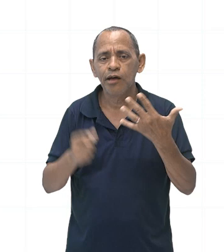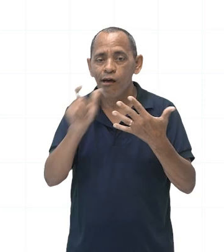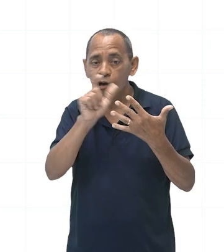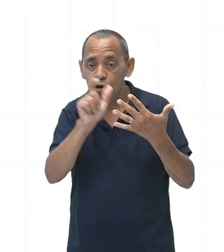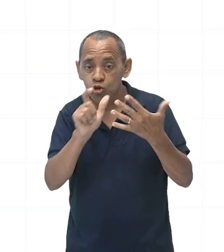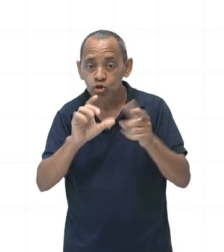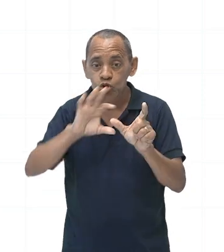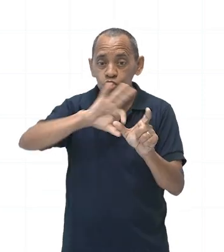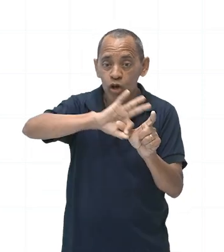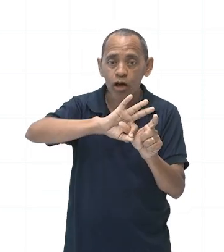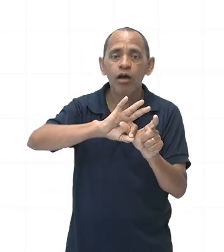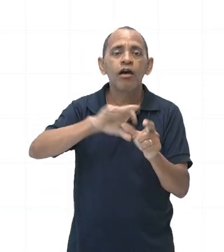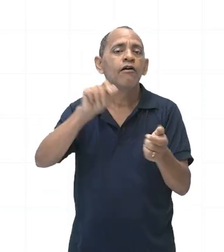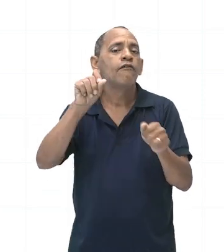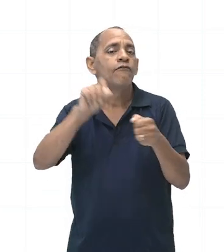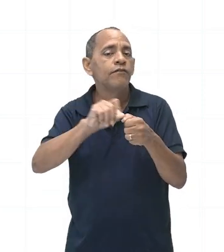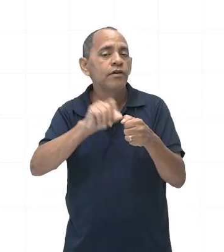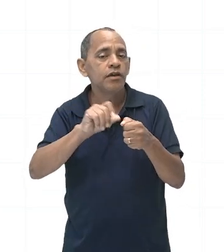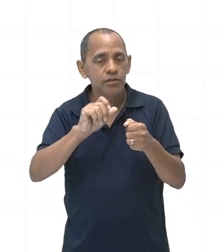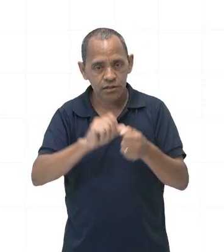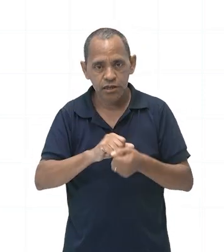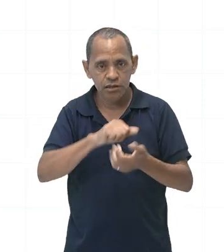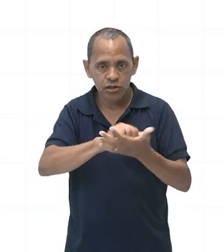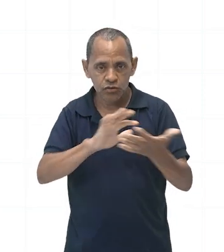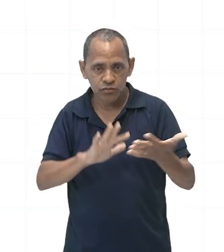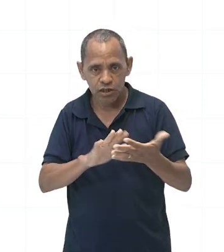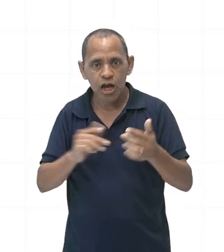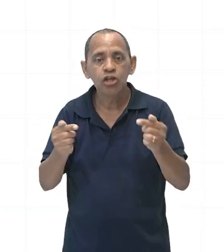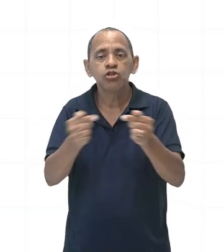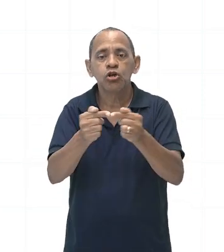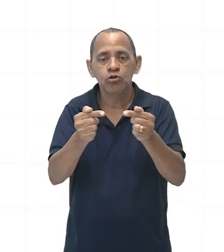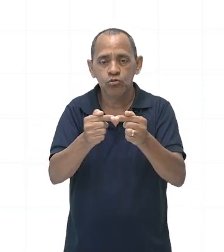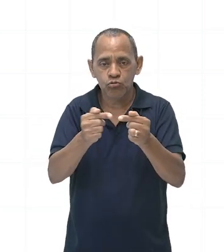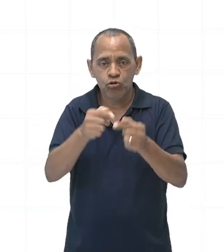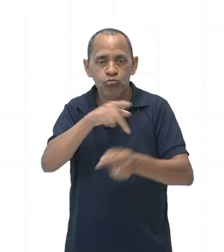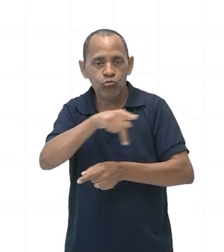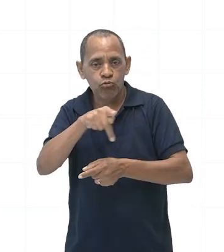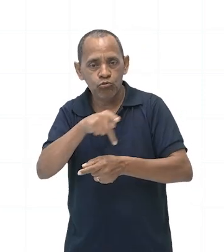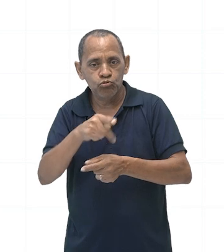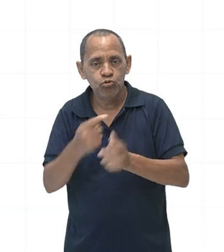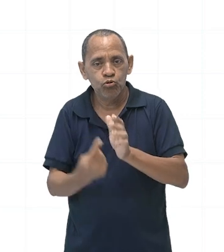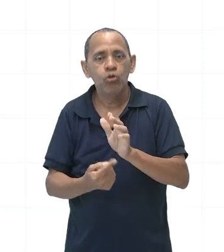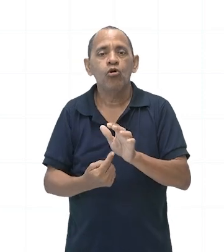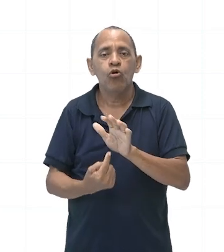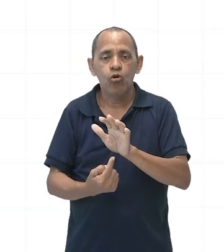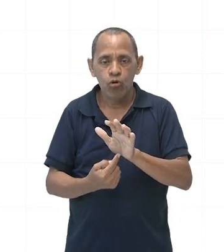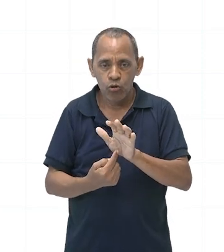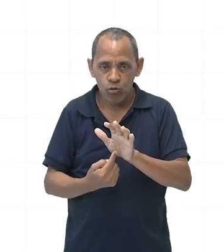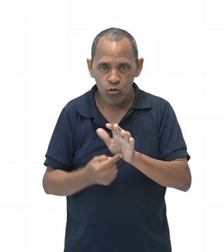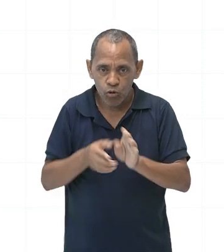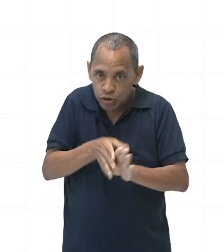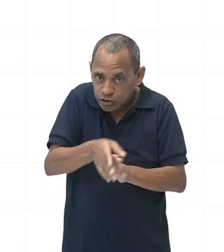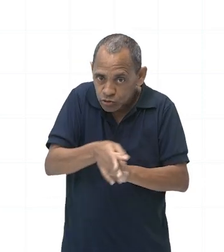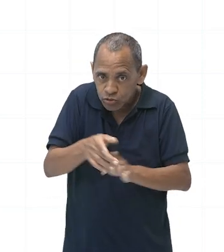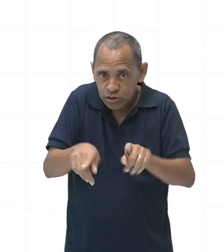conjunções. Fiz os exercícios conforme o professor determinou.